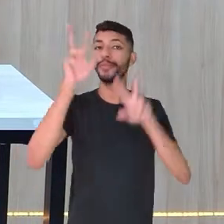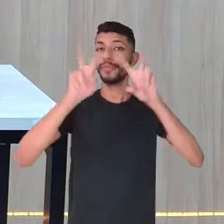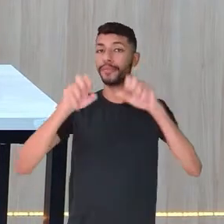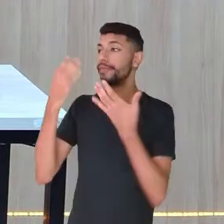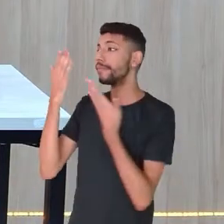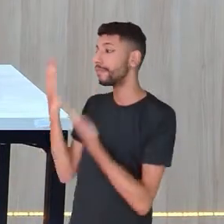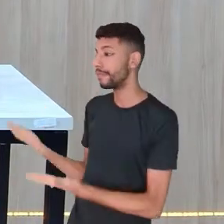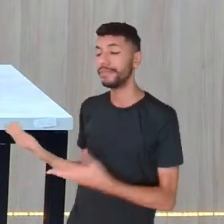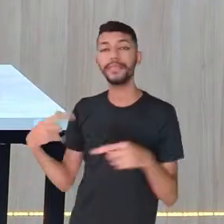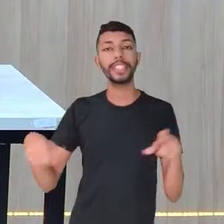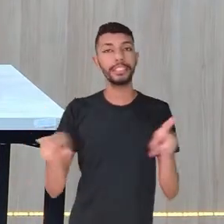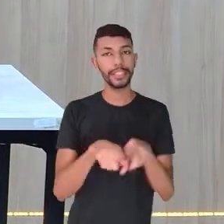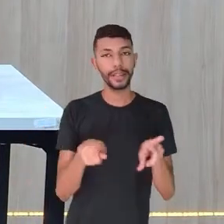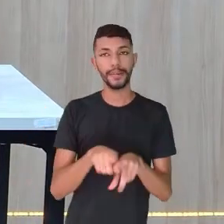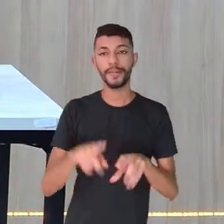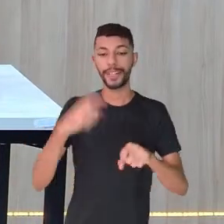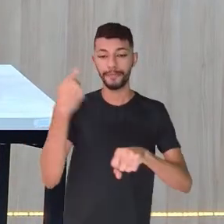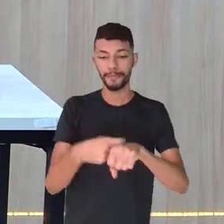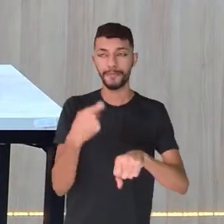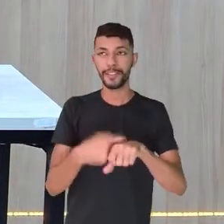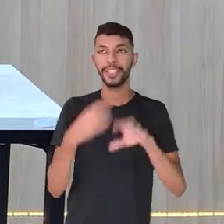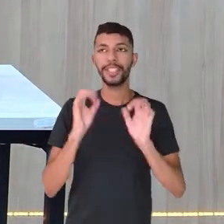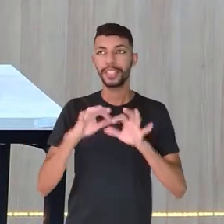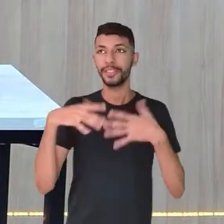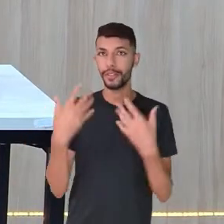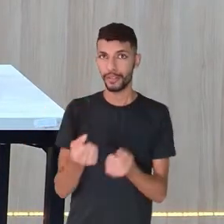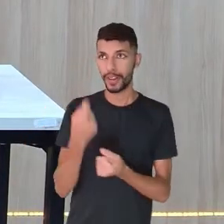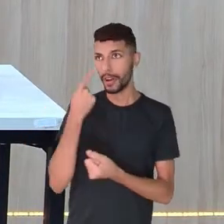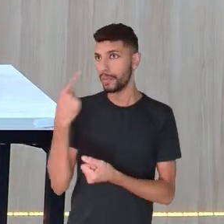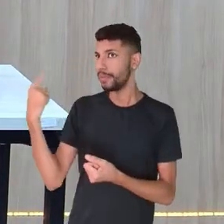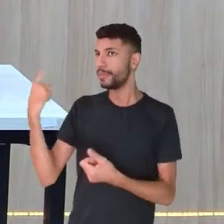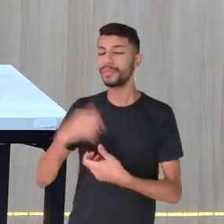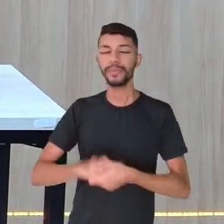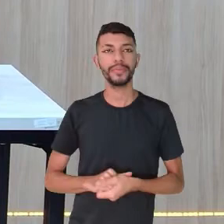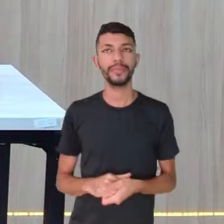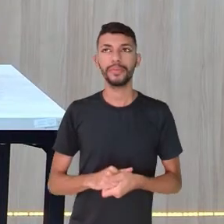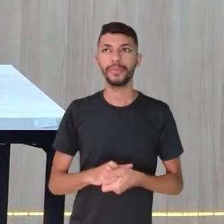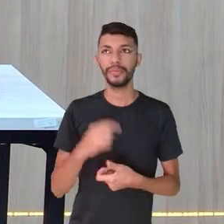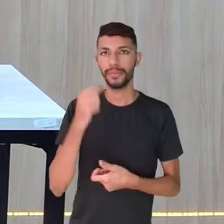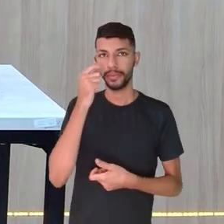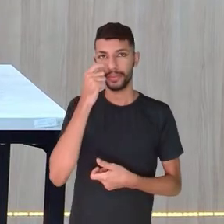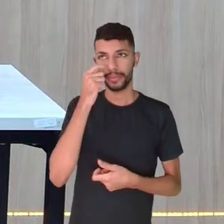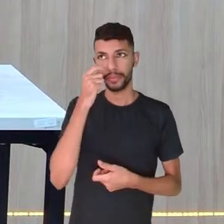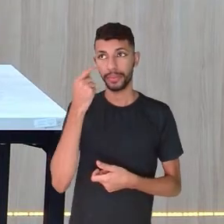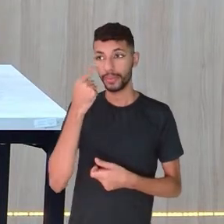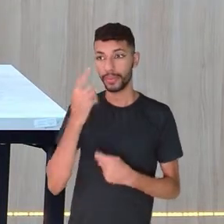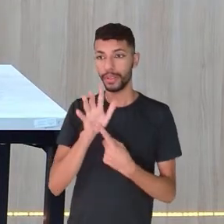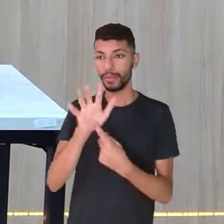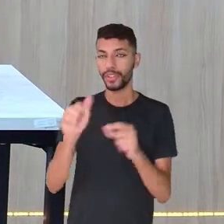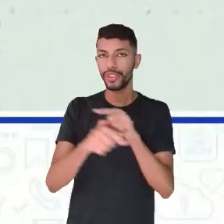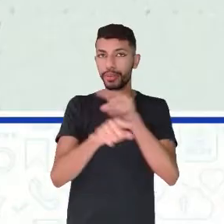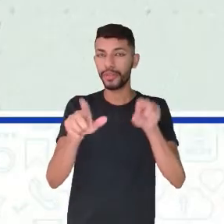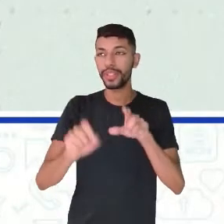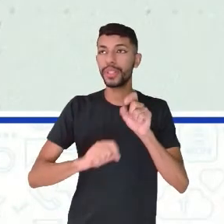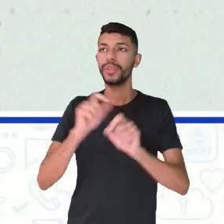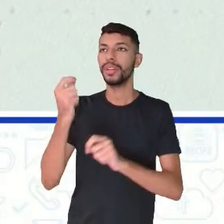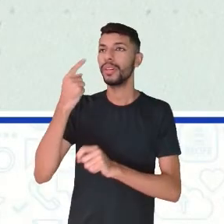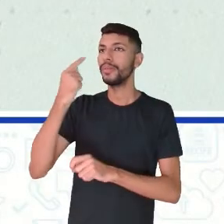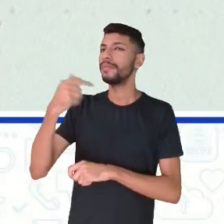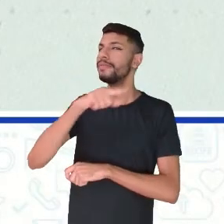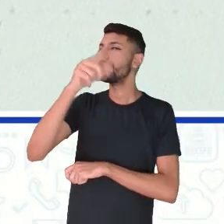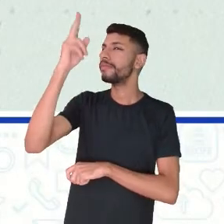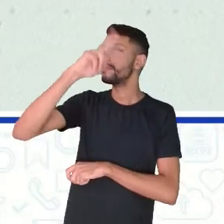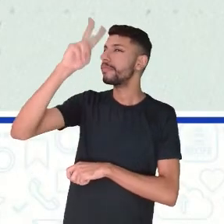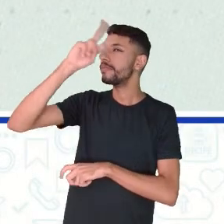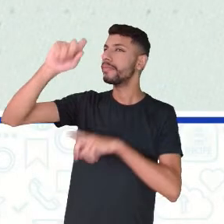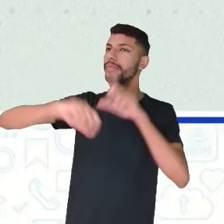aí de rochas, ok? Então, vamos lá. Ah, pessoal, olha o que eu estou trazendo aqui para vocês. Vocês estão